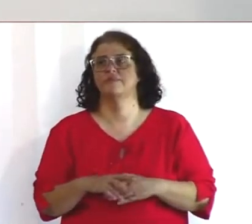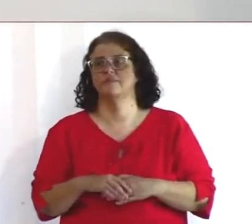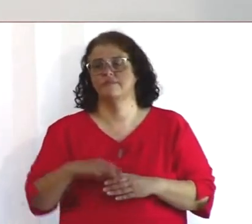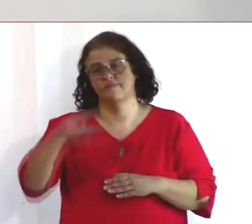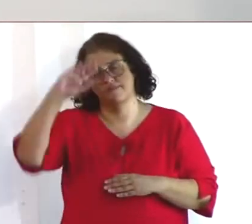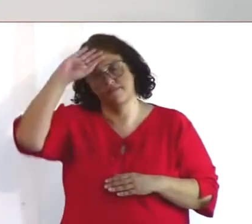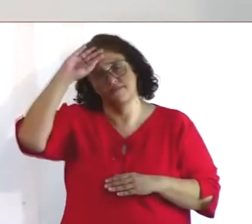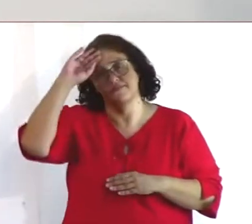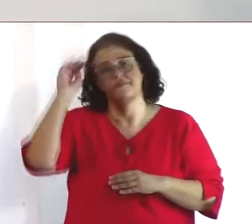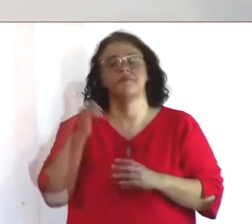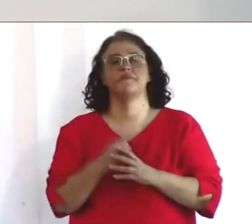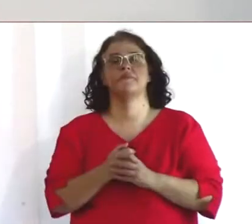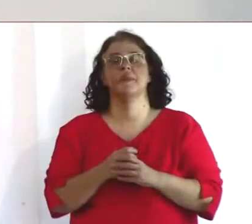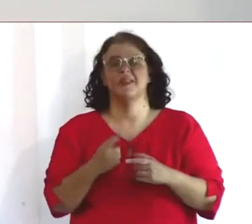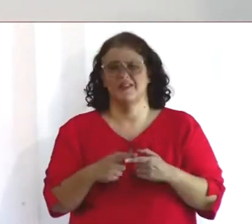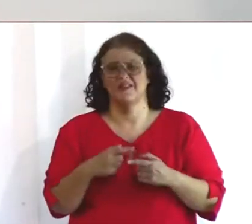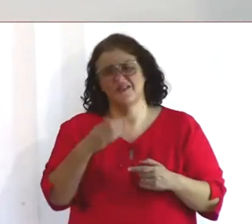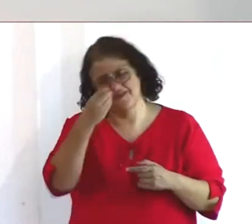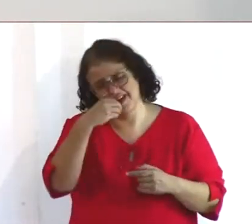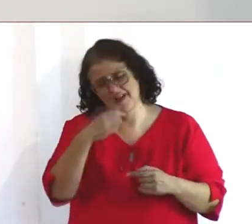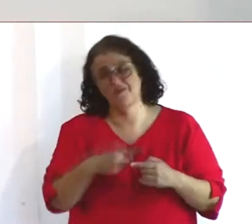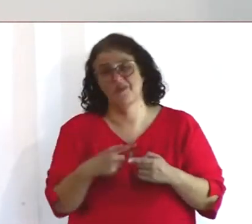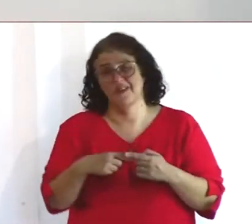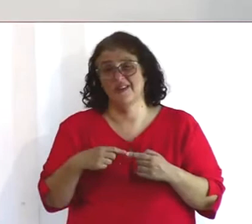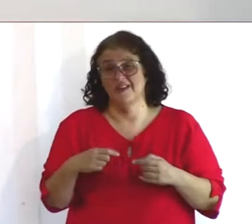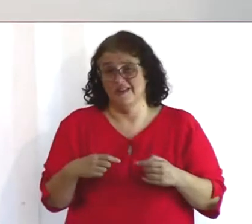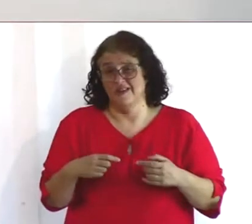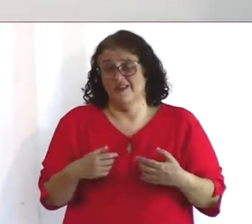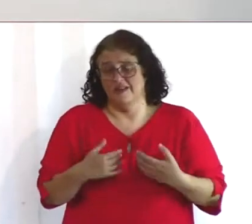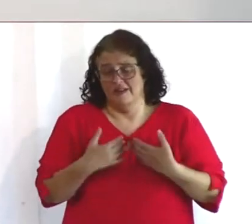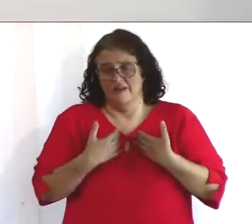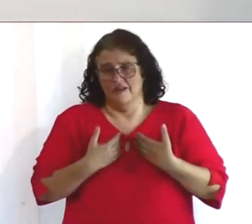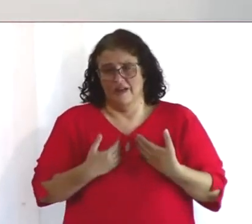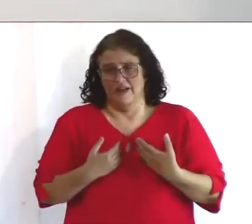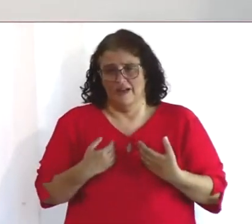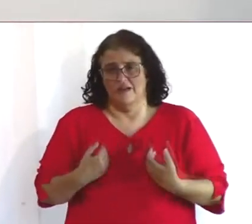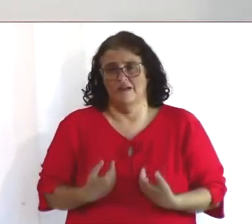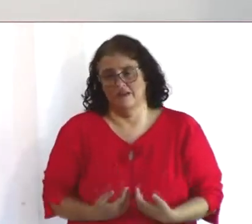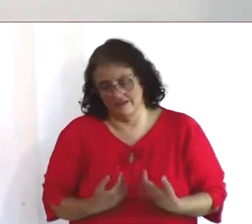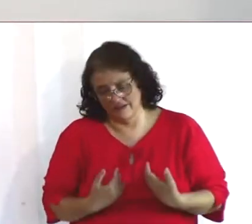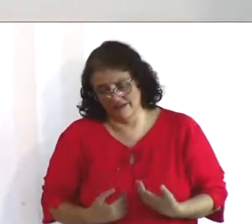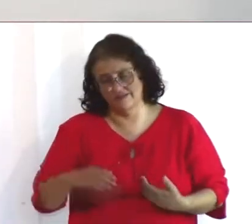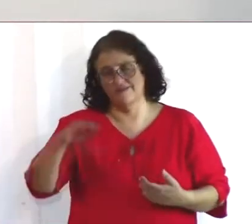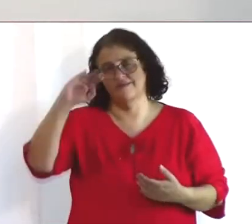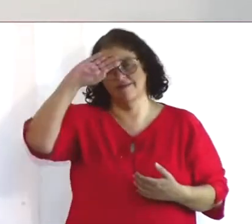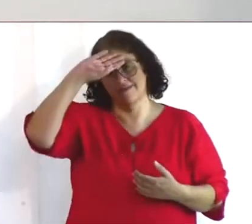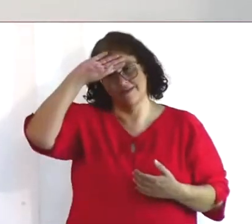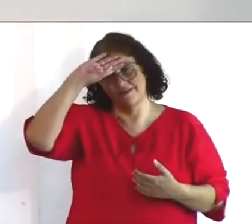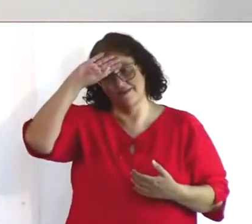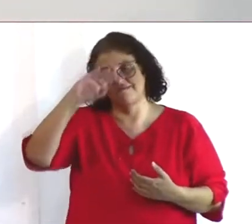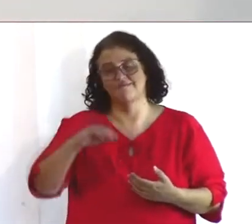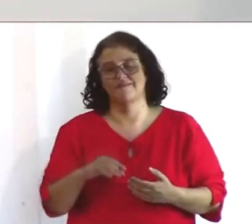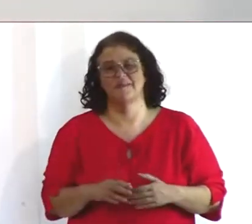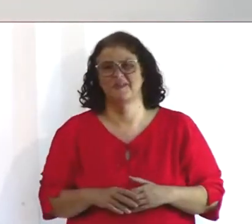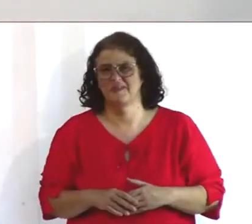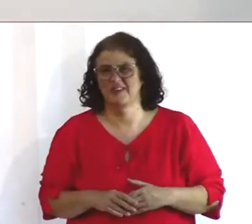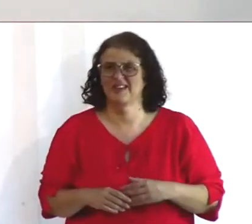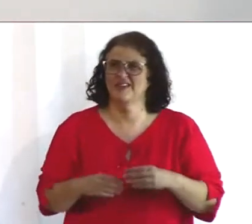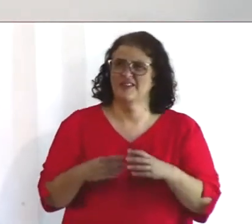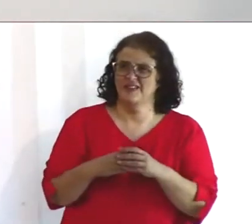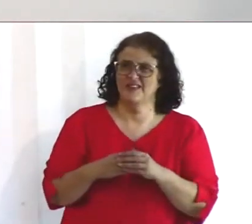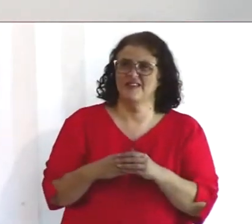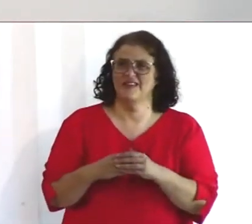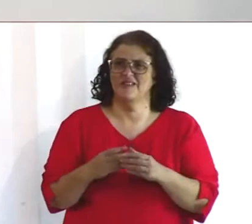por enfermidades. E quero afirmar também que Jesus tem autoridade sobre toda a sorte